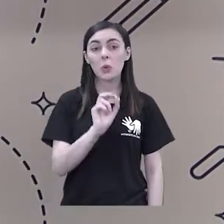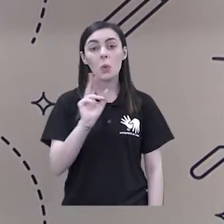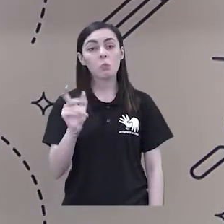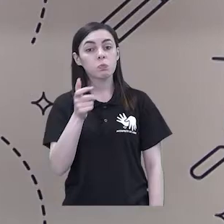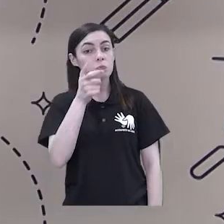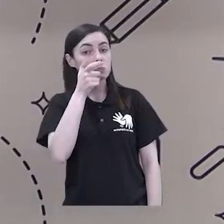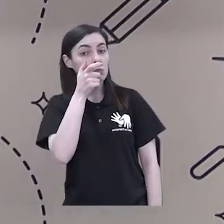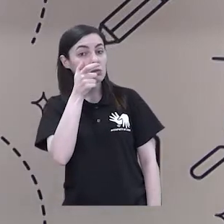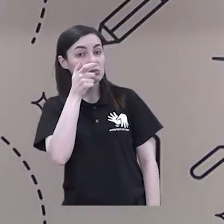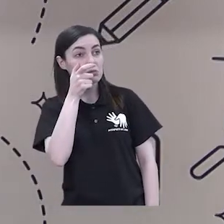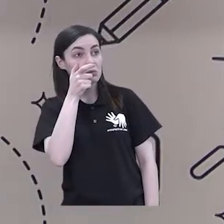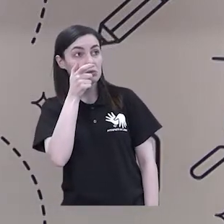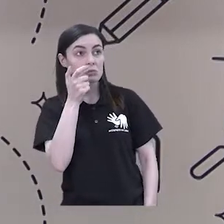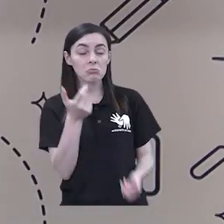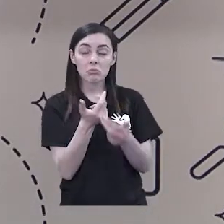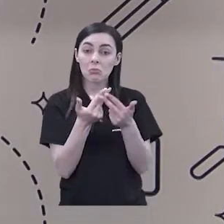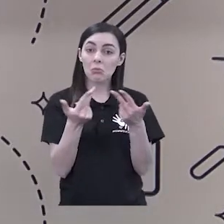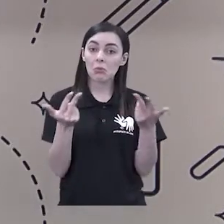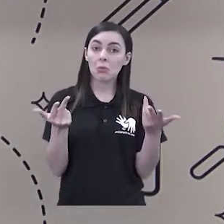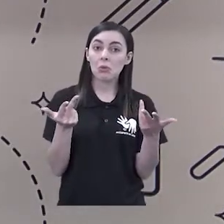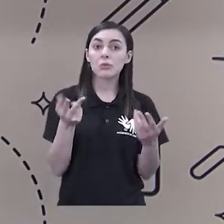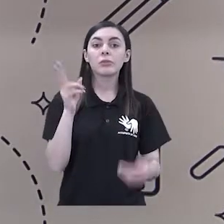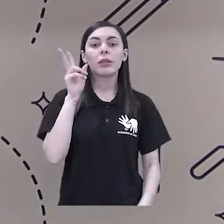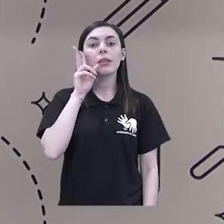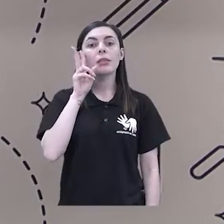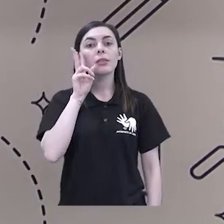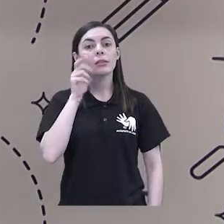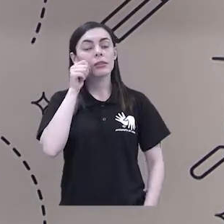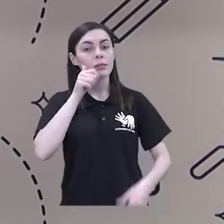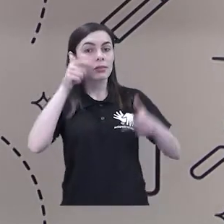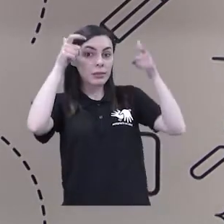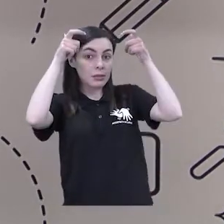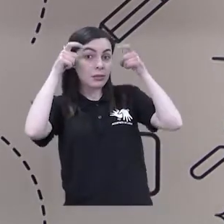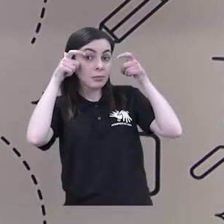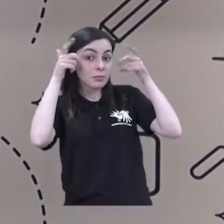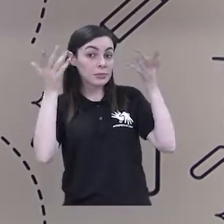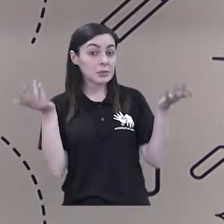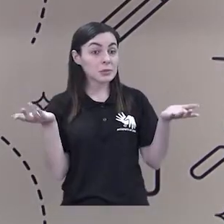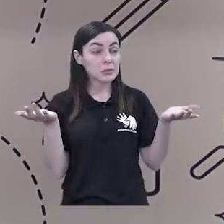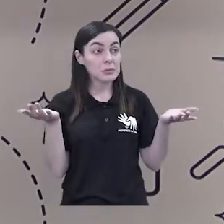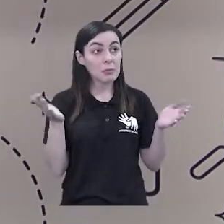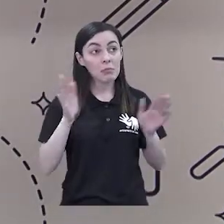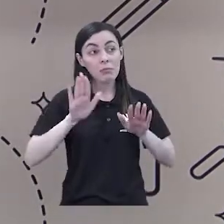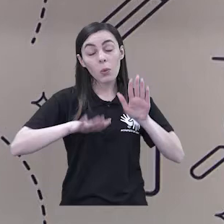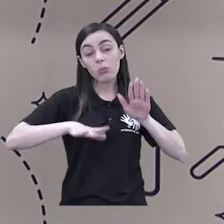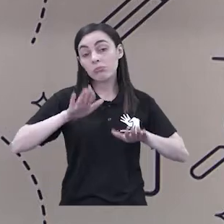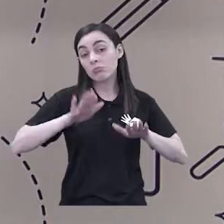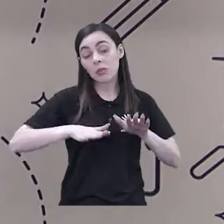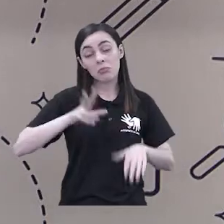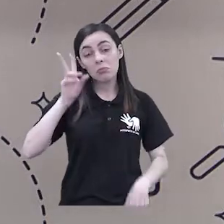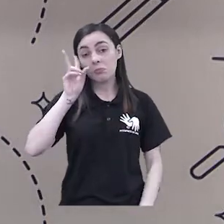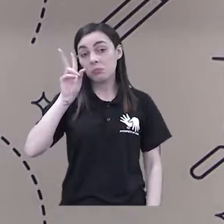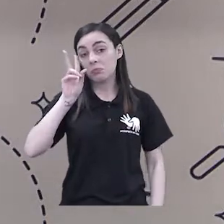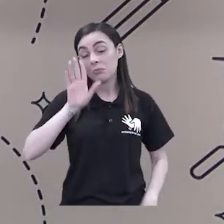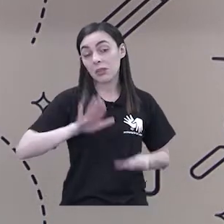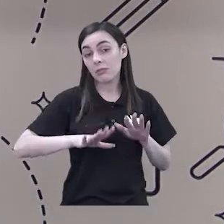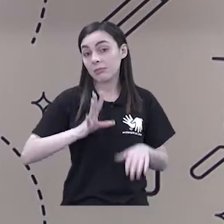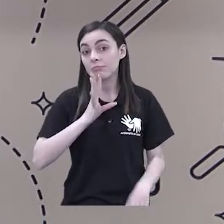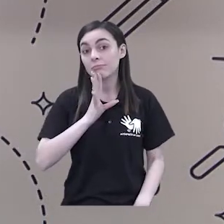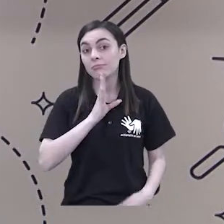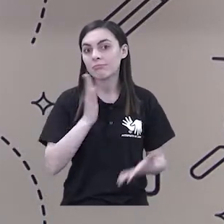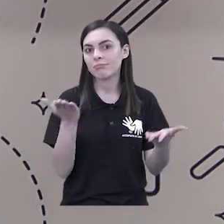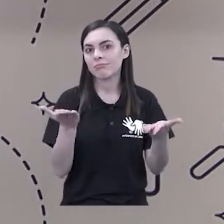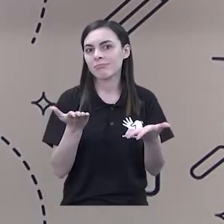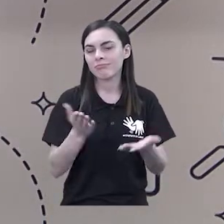já tenham assistido algo que relaciona-se a esta princesa e outros não. Talvez você vá